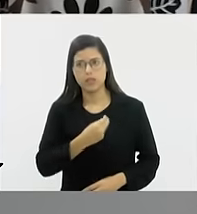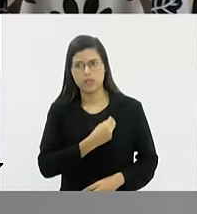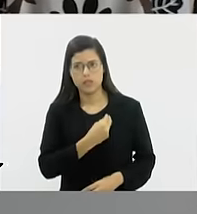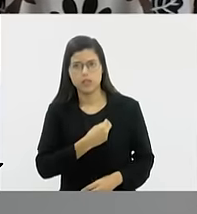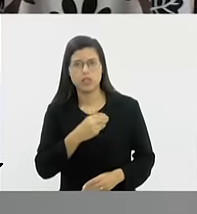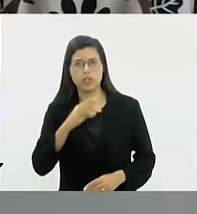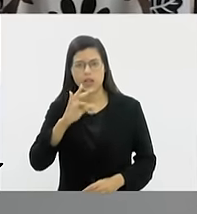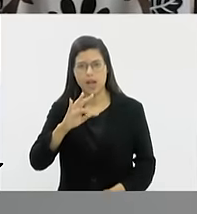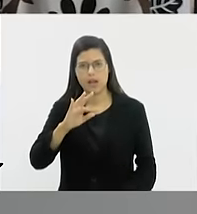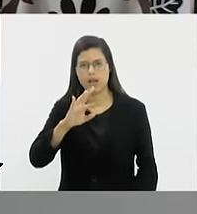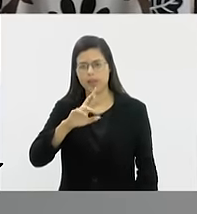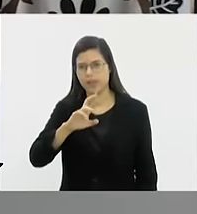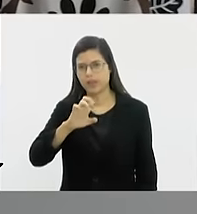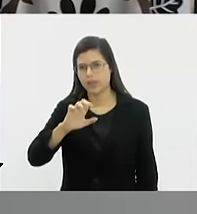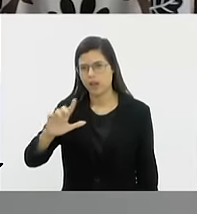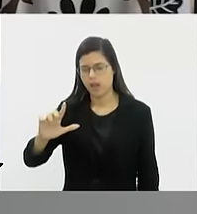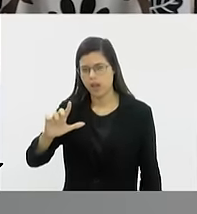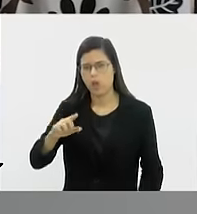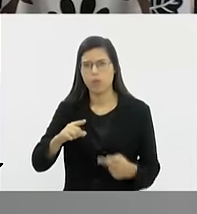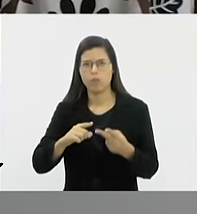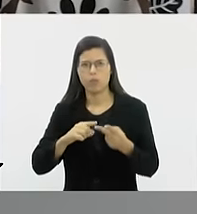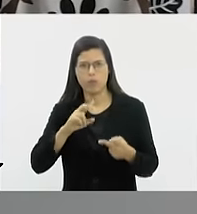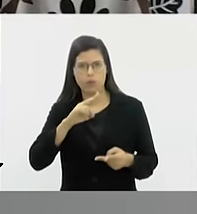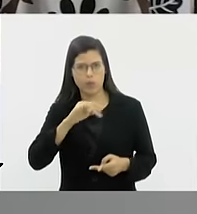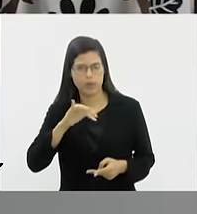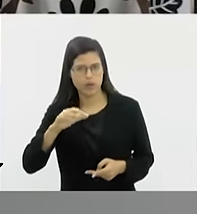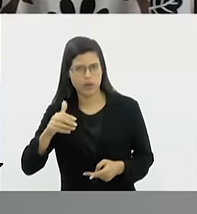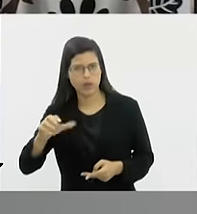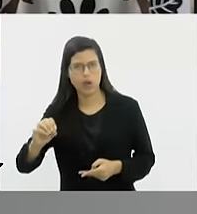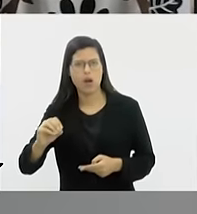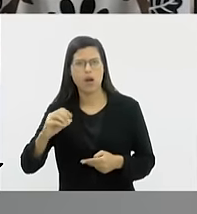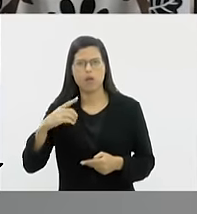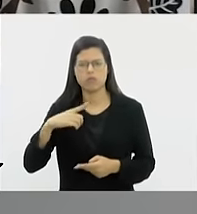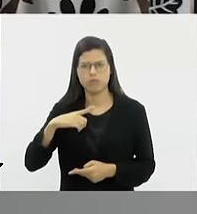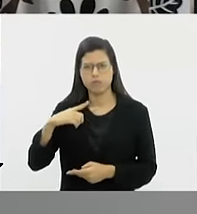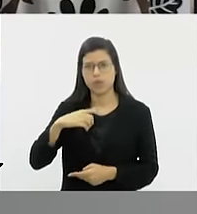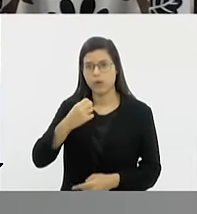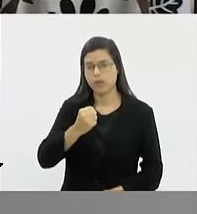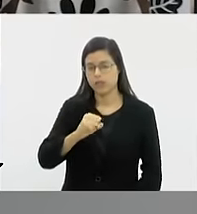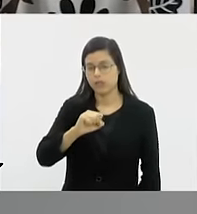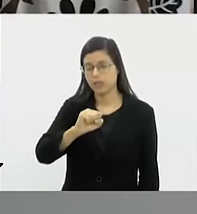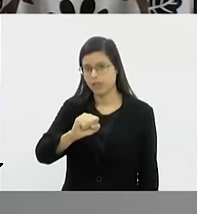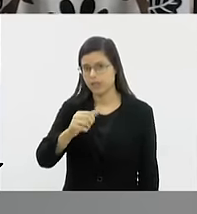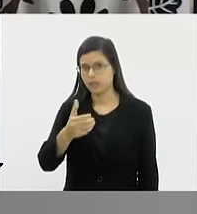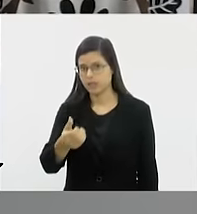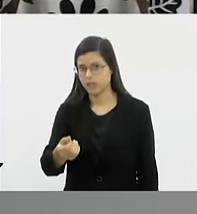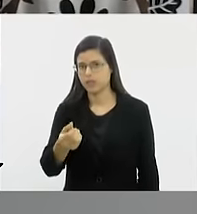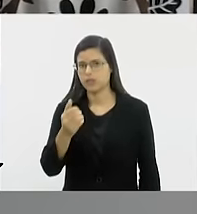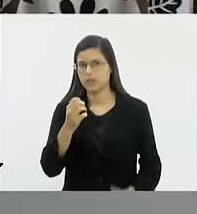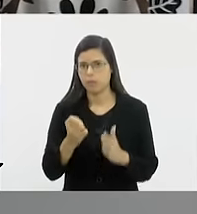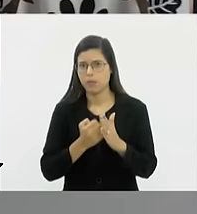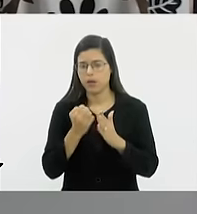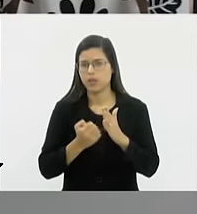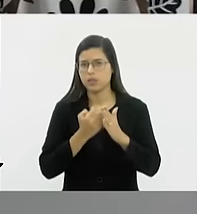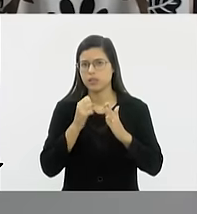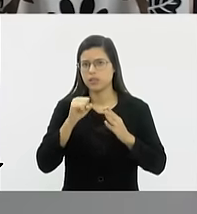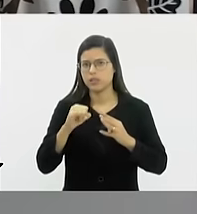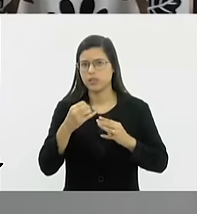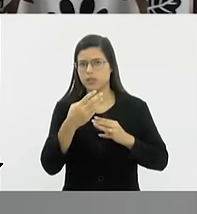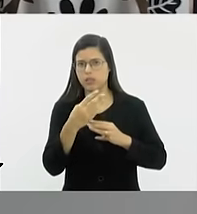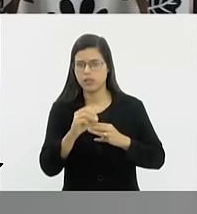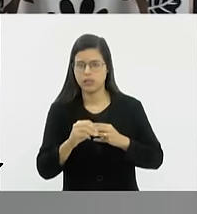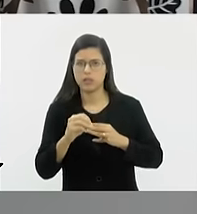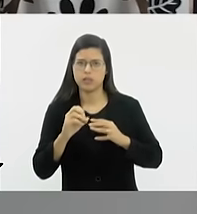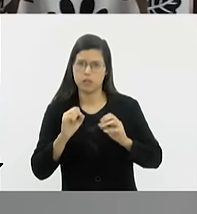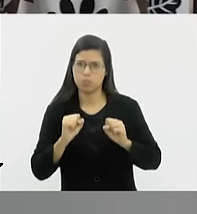Trel, União... São 86 empresas. Das 86, se 30 tiverem condições de